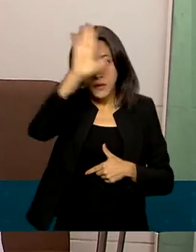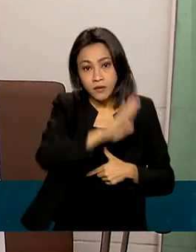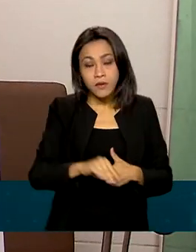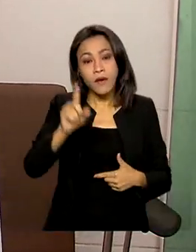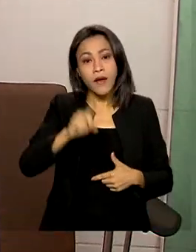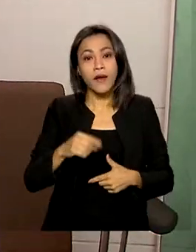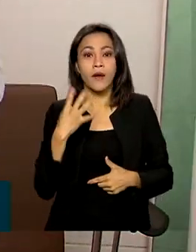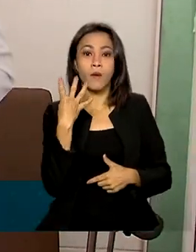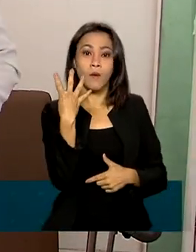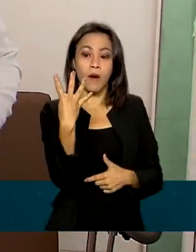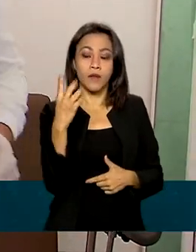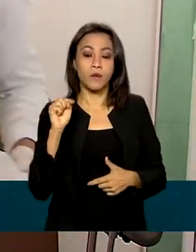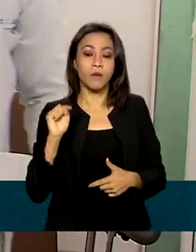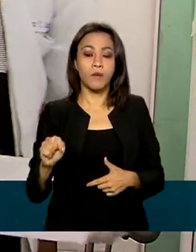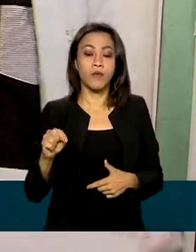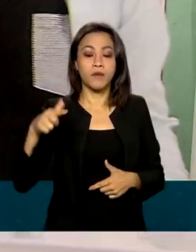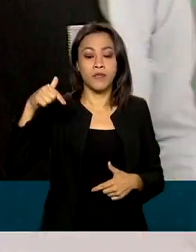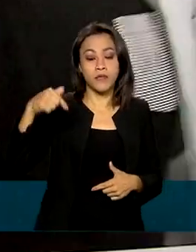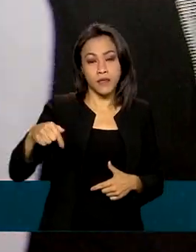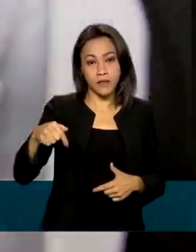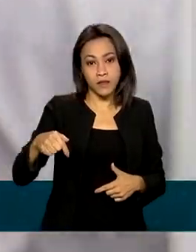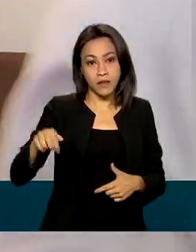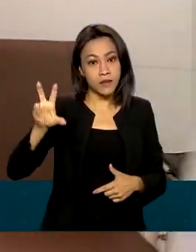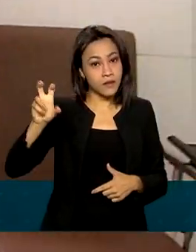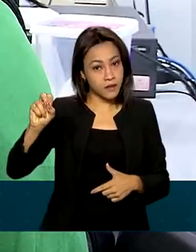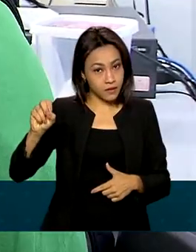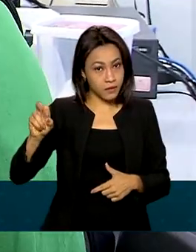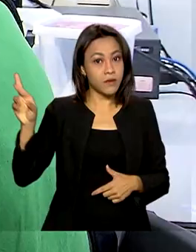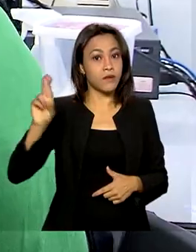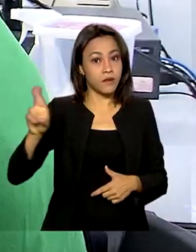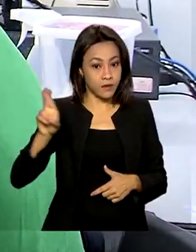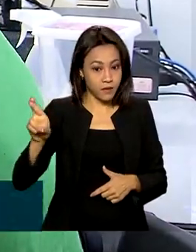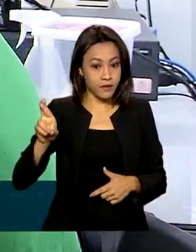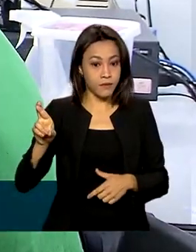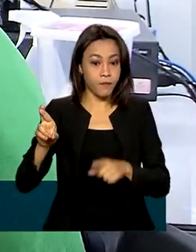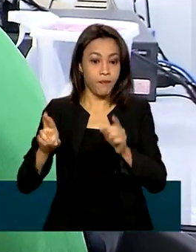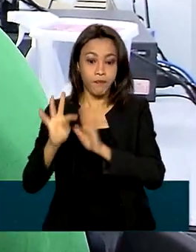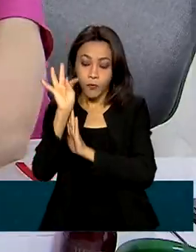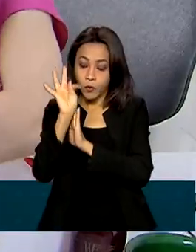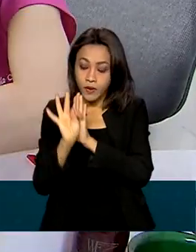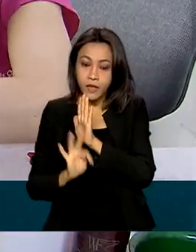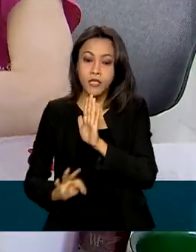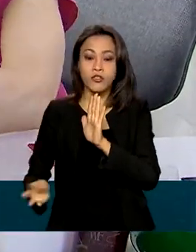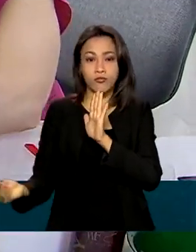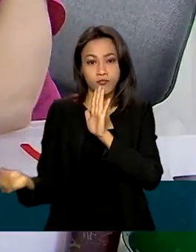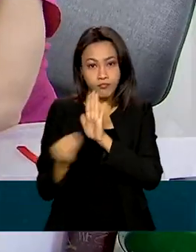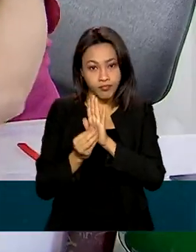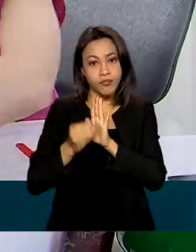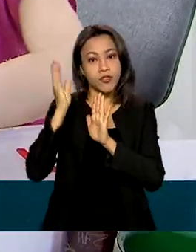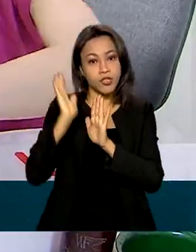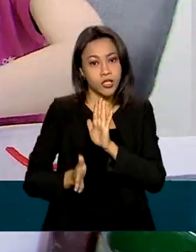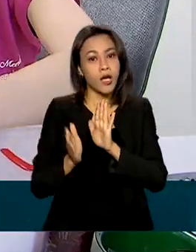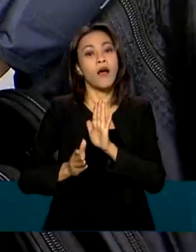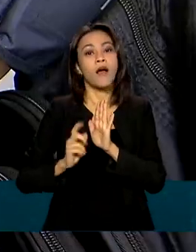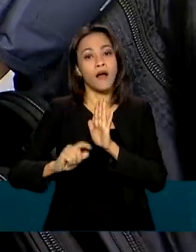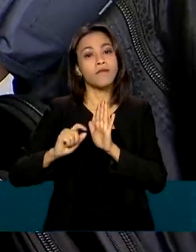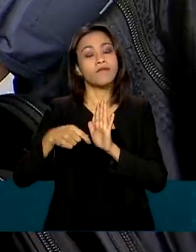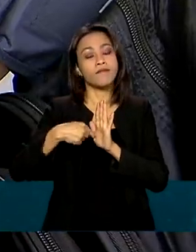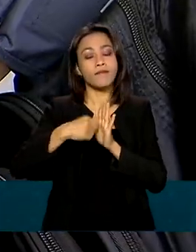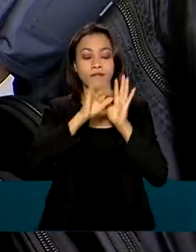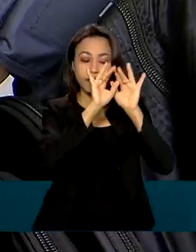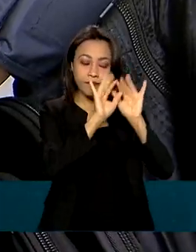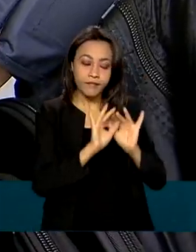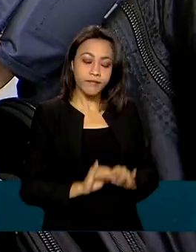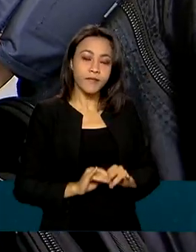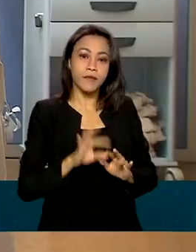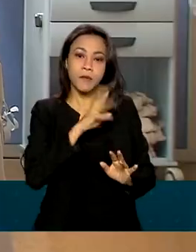será de R$ 4.750. O texto, sancionado pelo presidente Jair Bolsonaro,